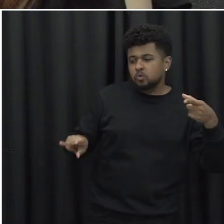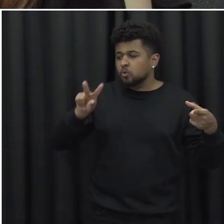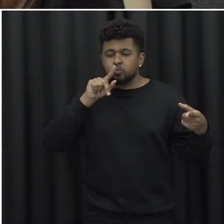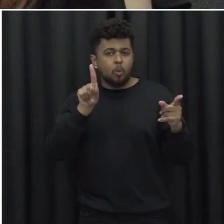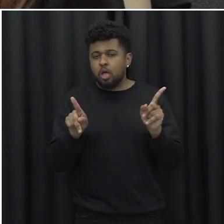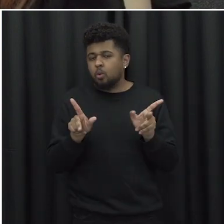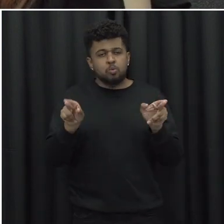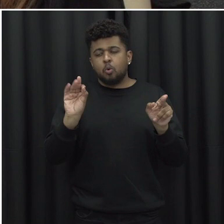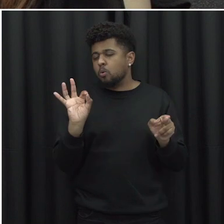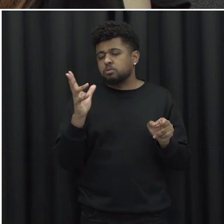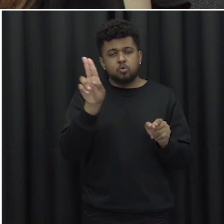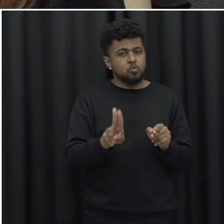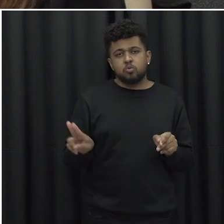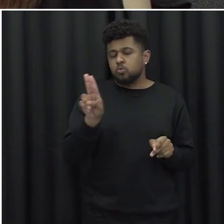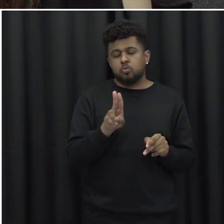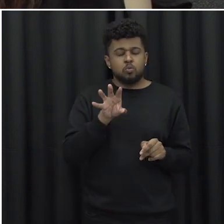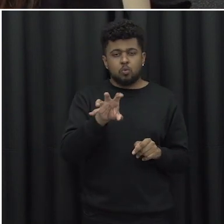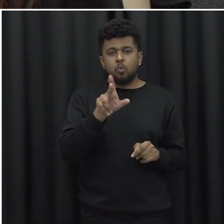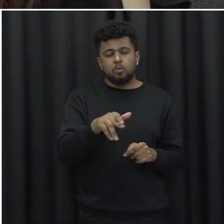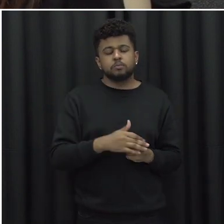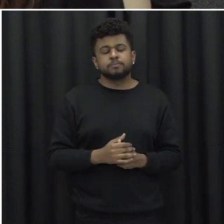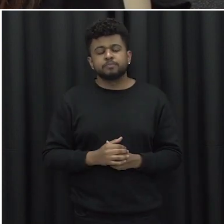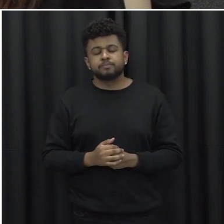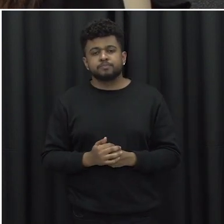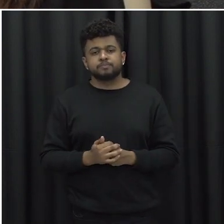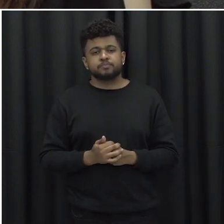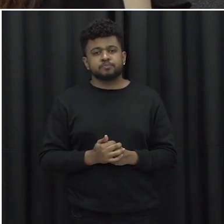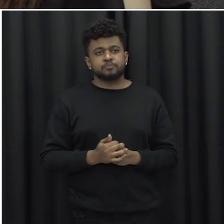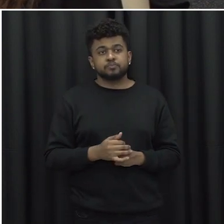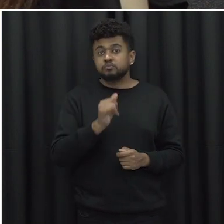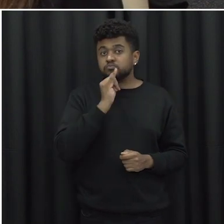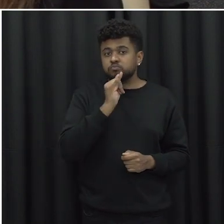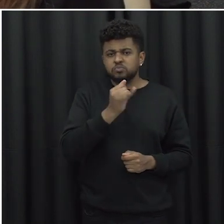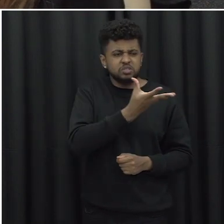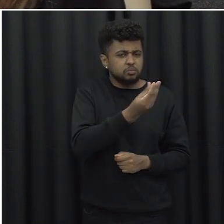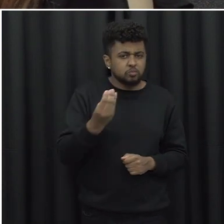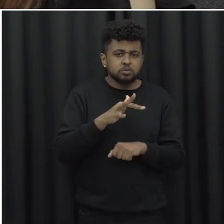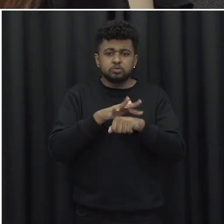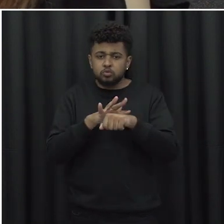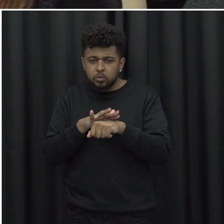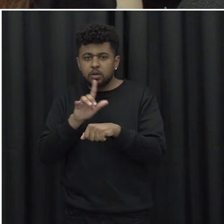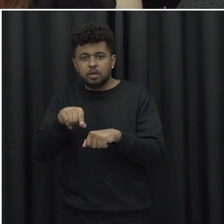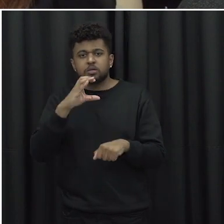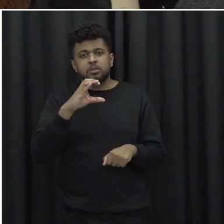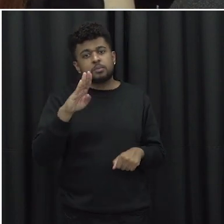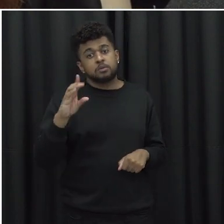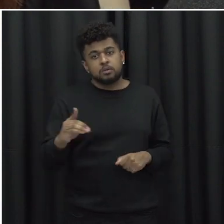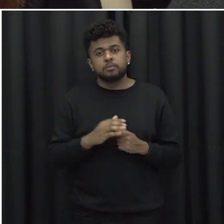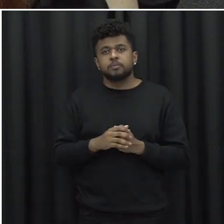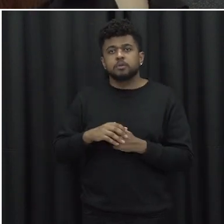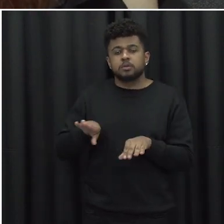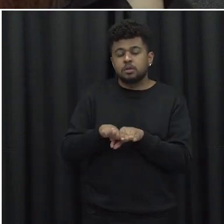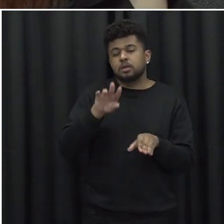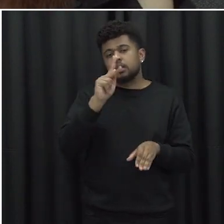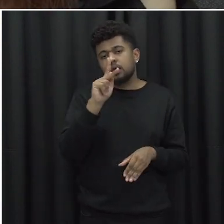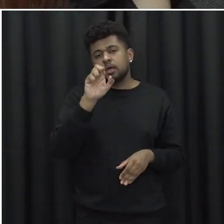mito que existe e que não ocorre na utilização da medicação. Sim. E, por exemplo, muitas doenças são